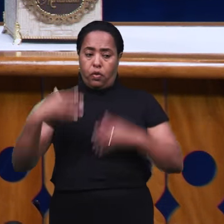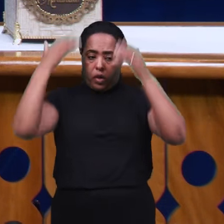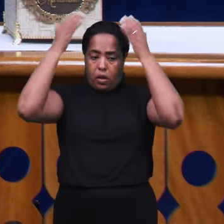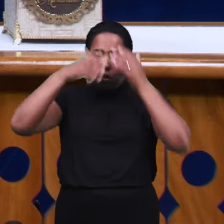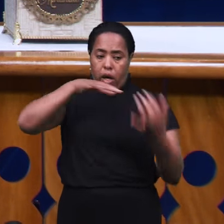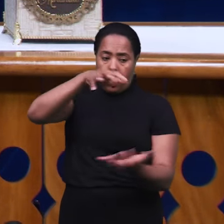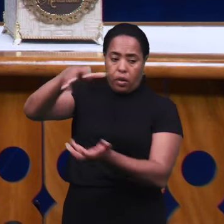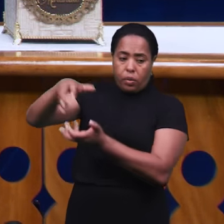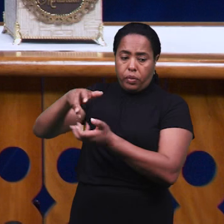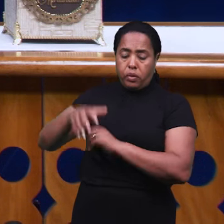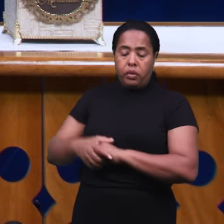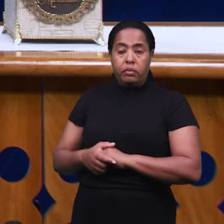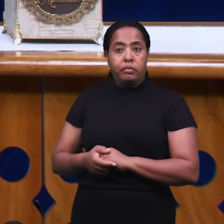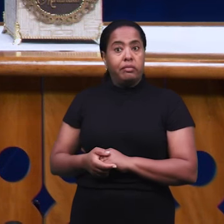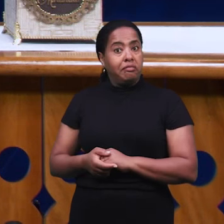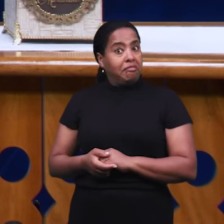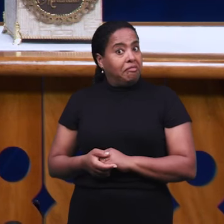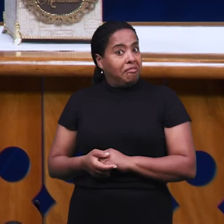do universo.